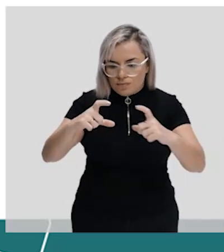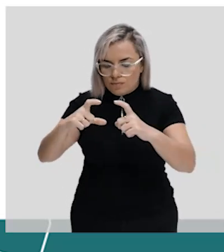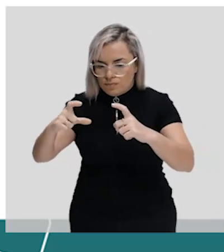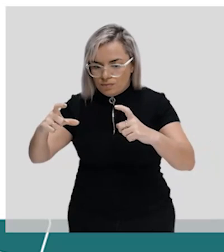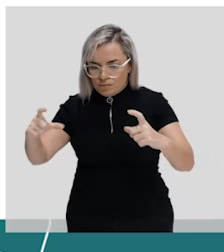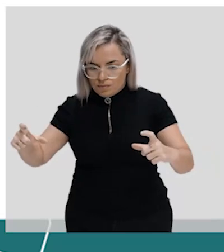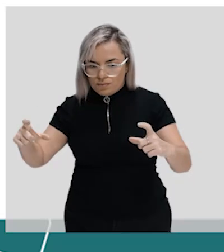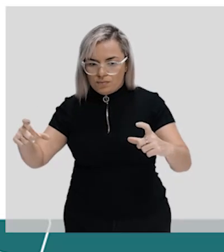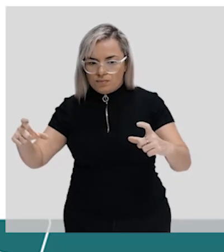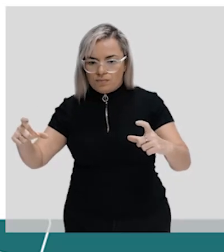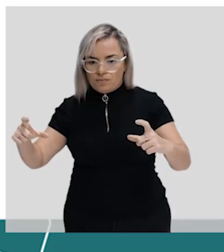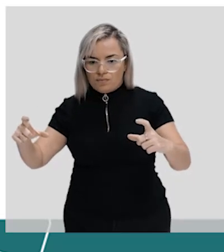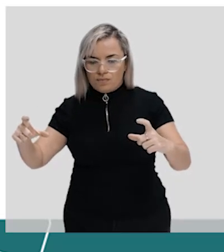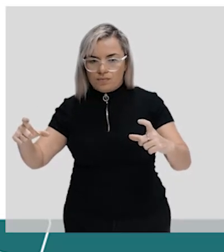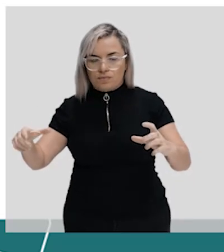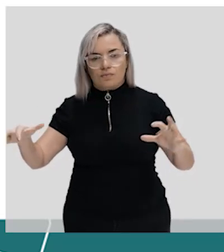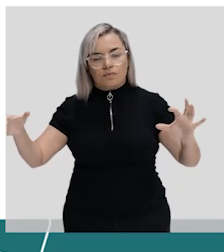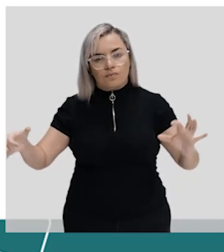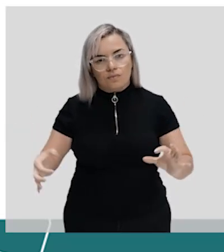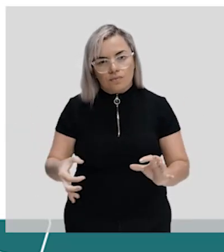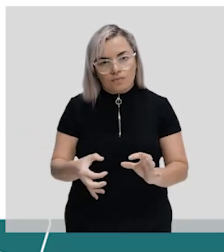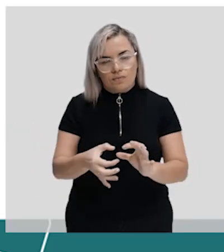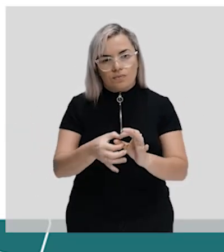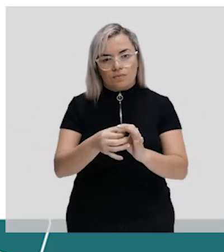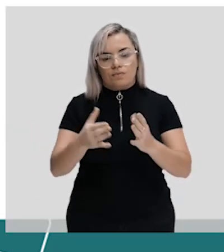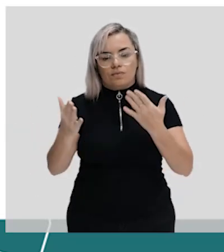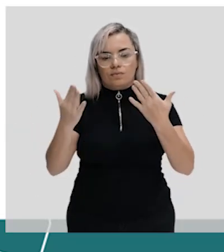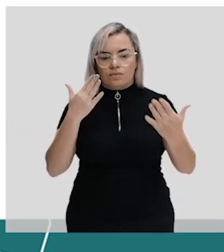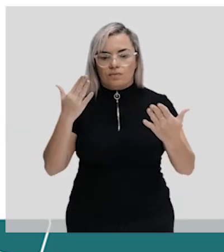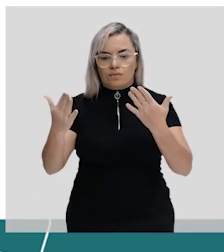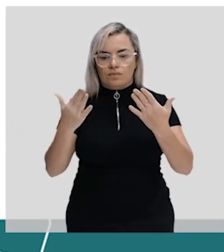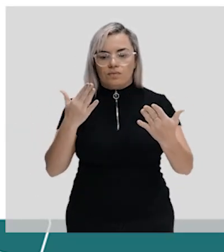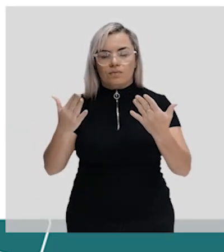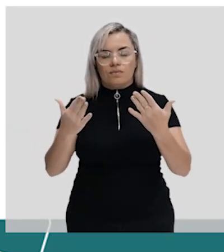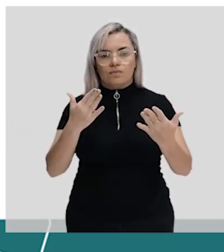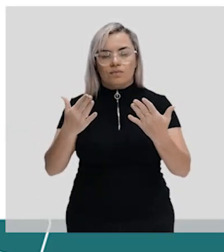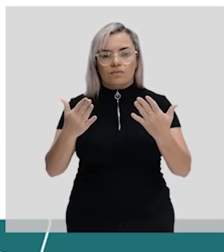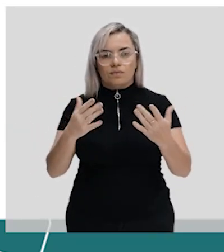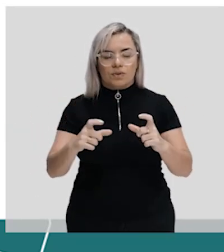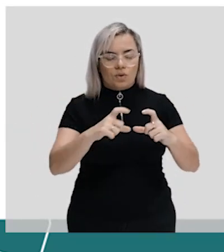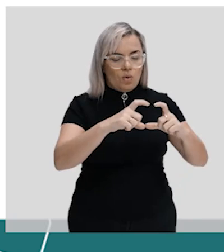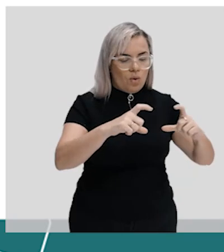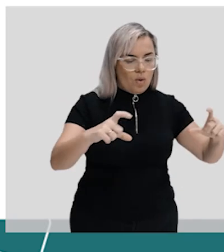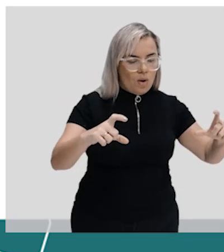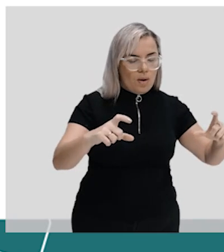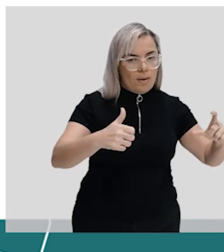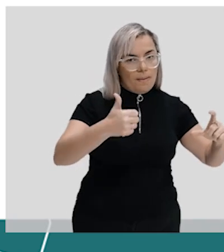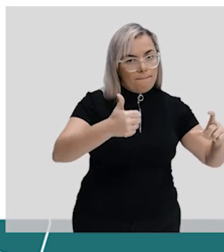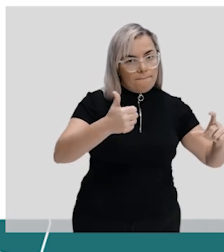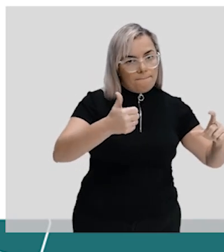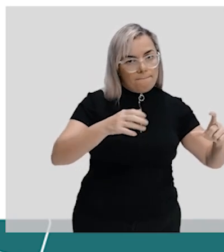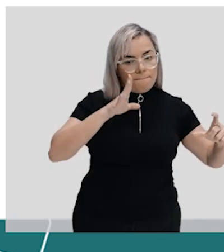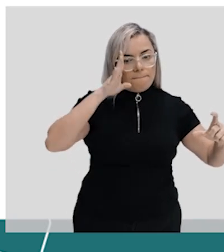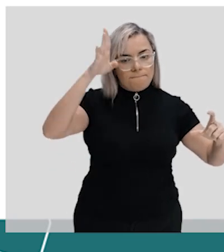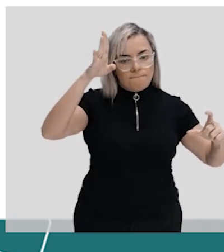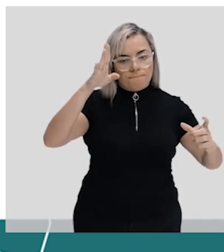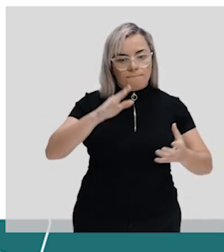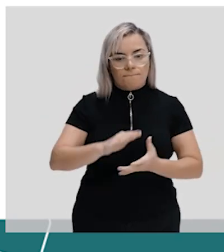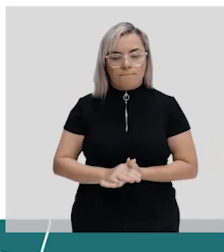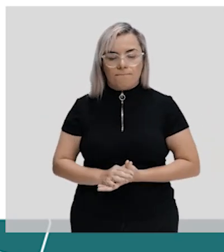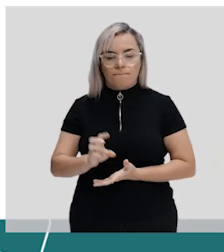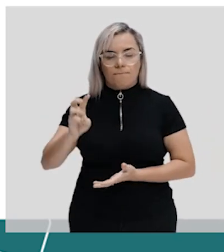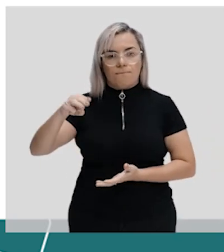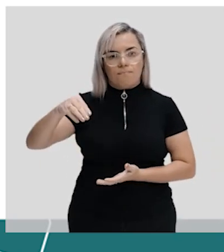que estabelece uma relação de comparação com a oração principal. São elas